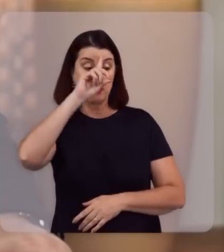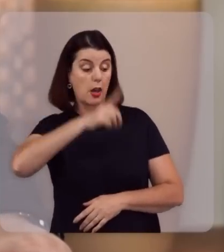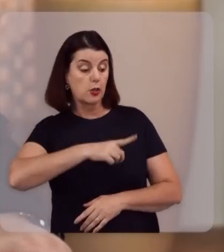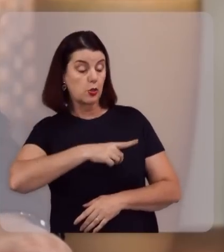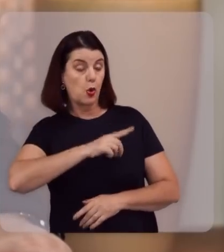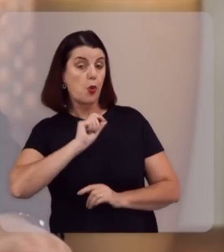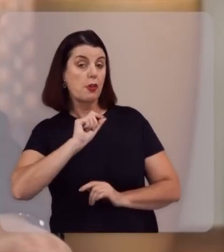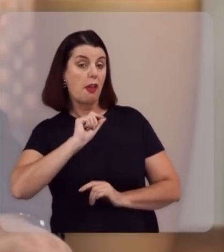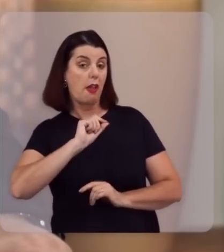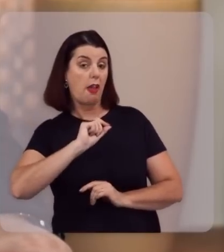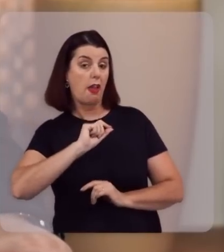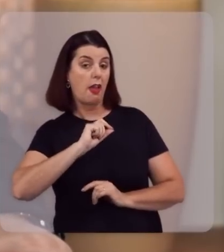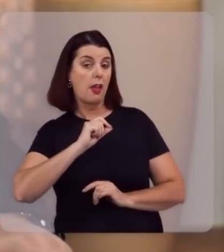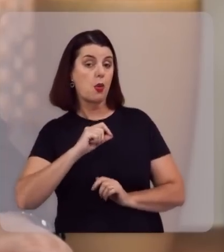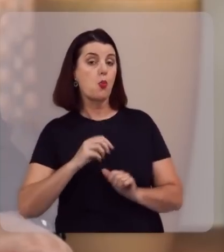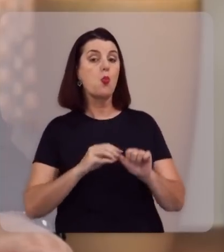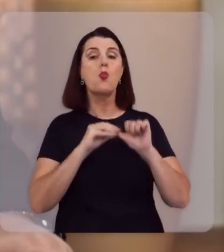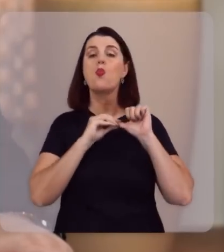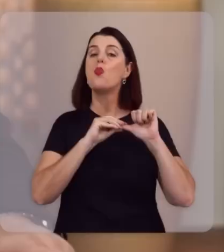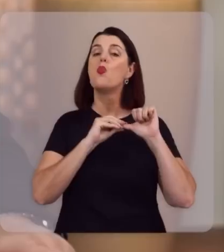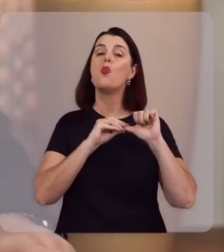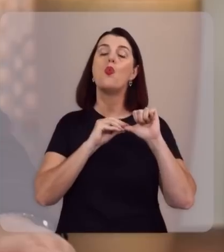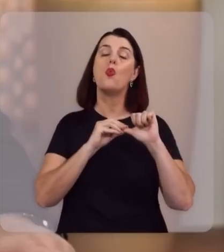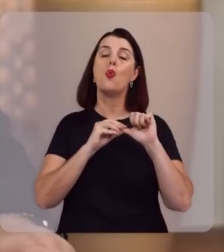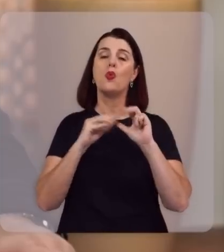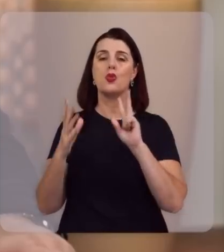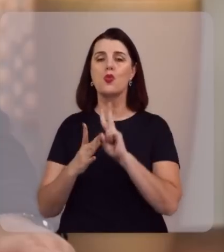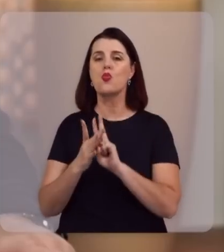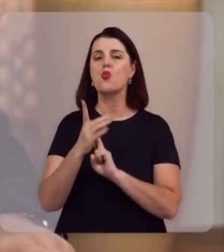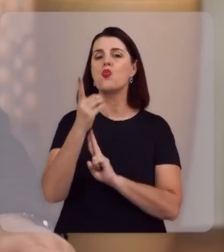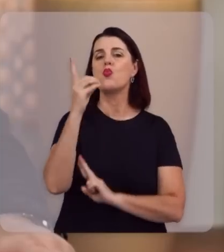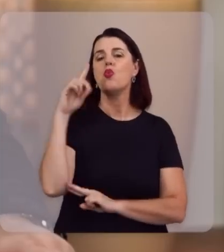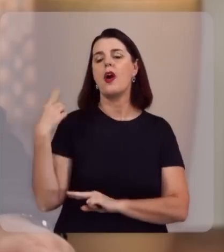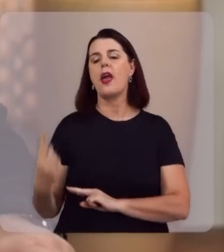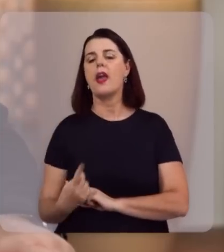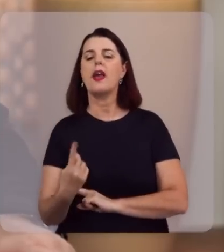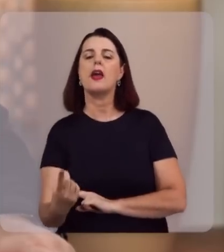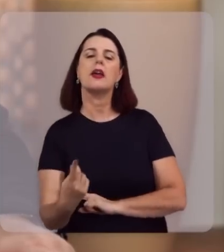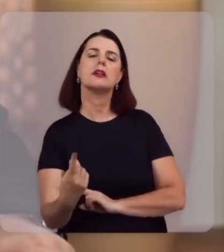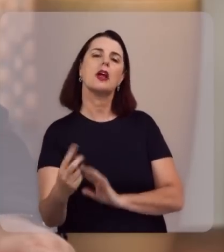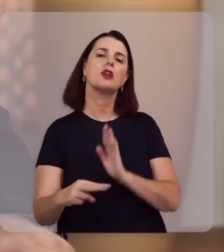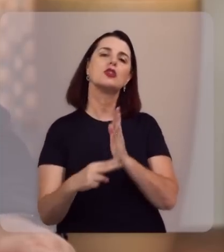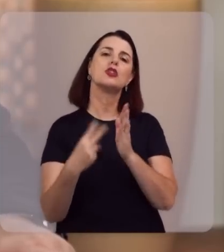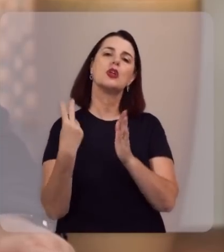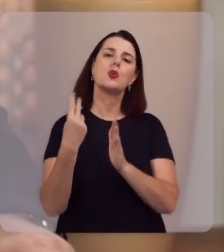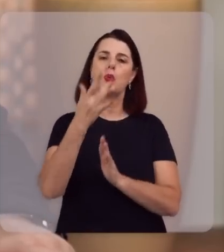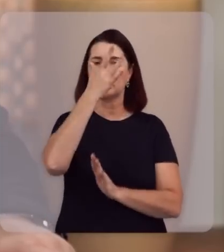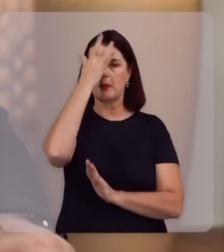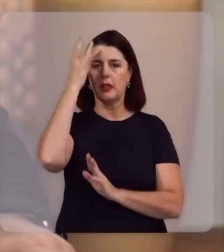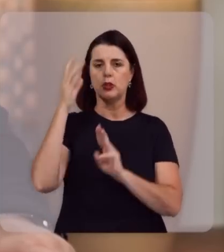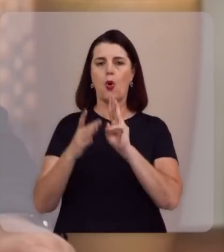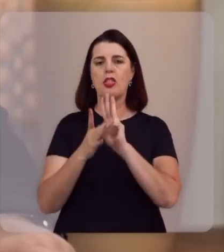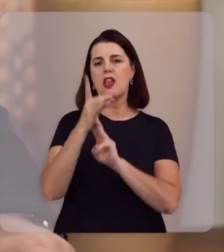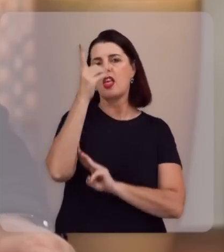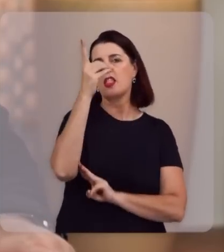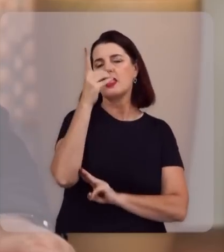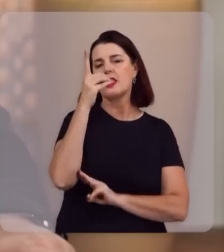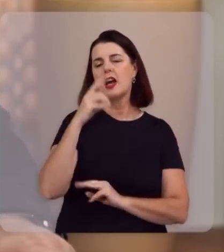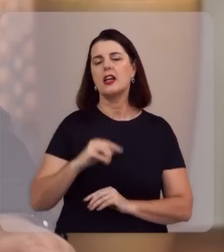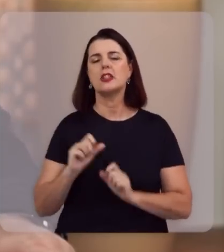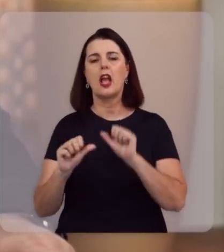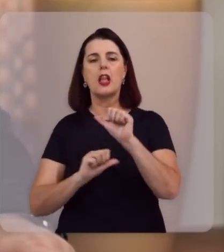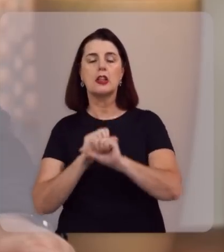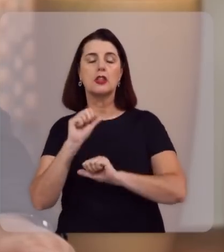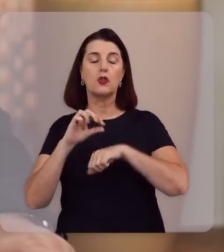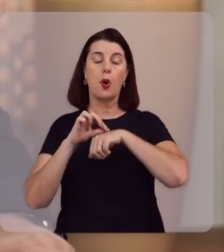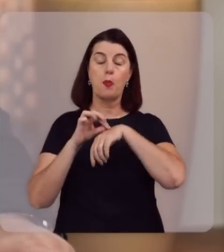resolveu mandar como representante aquele que é um com ele desde a eternidade, a segunda pessoa da Trindade, que